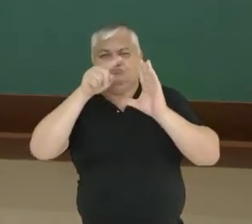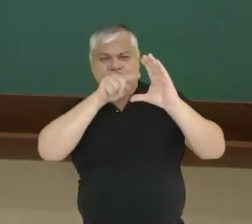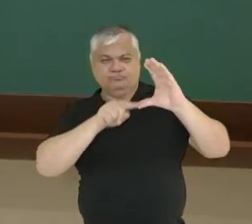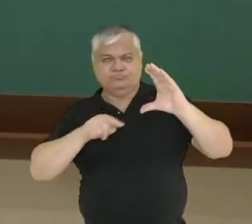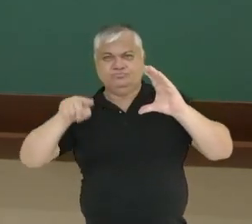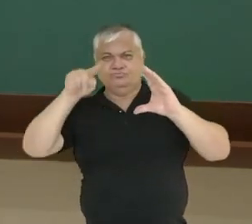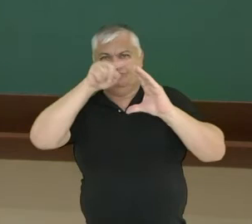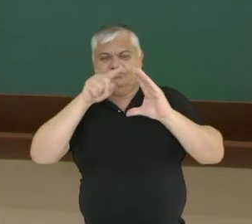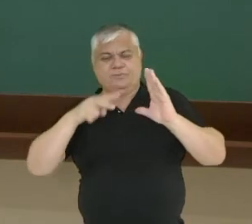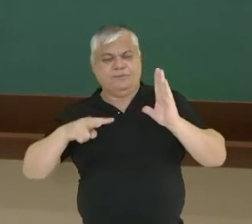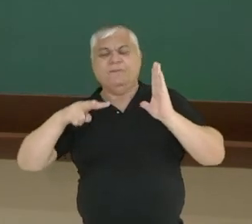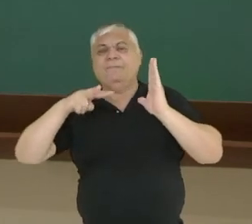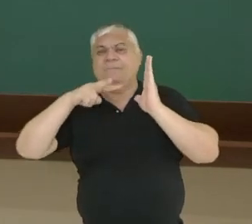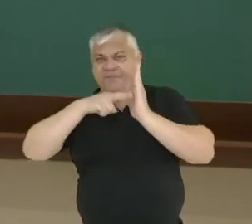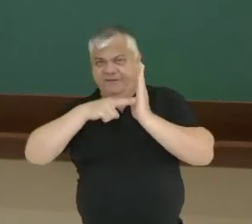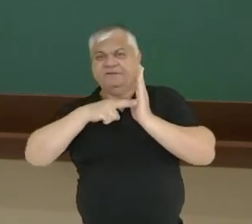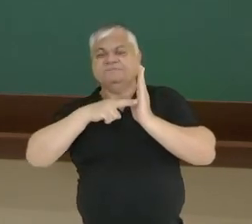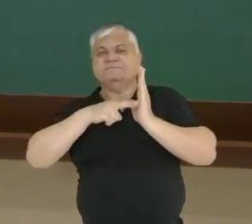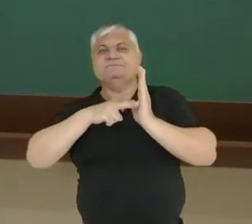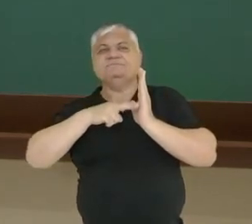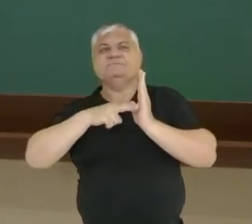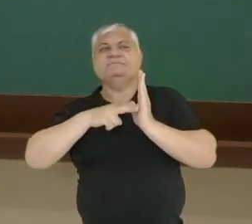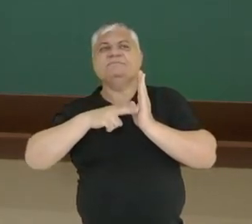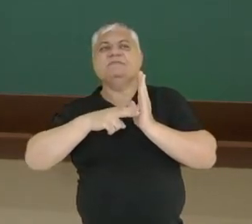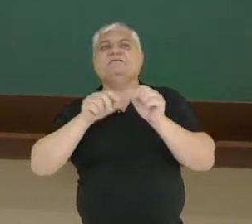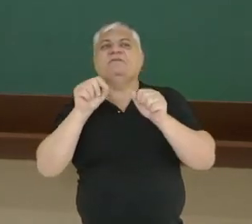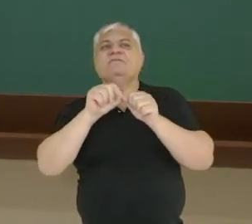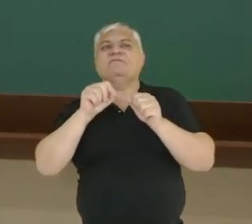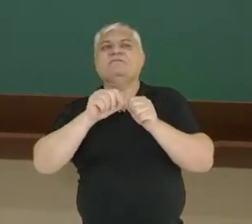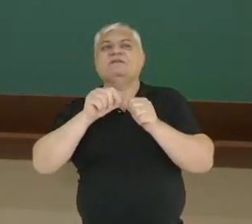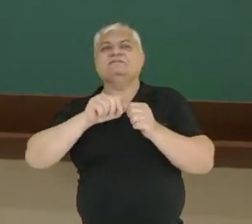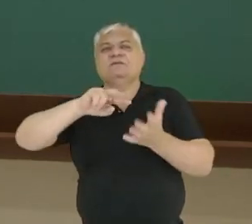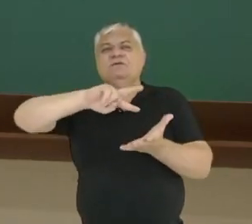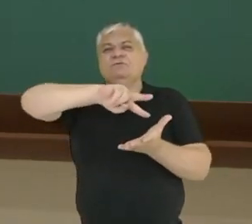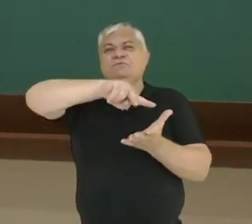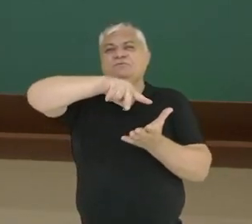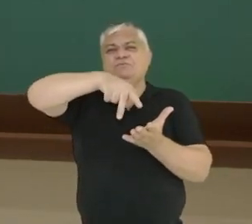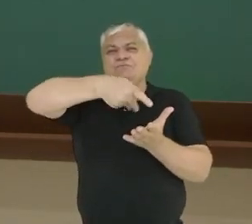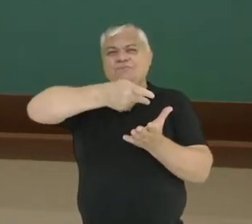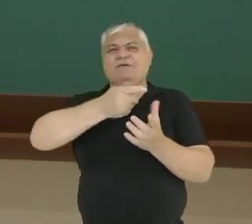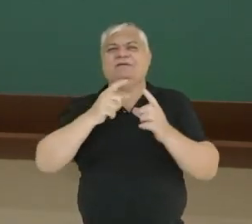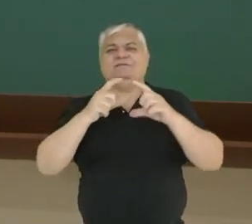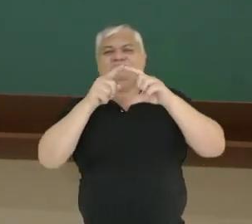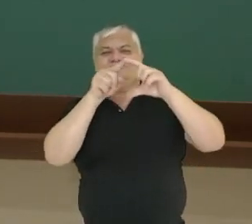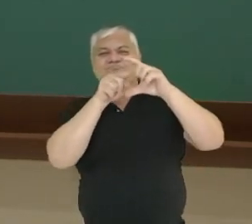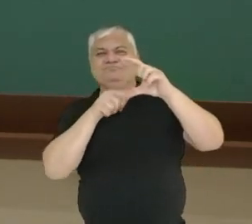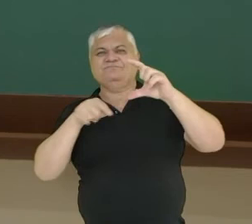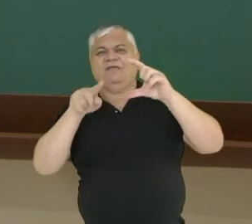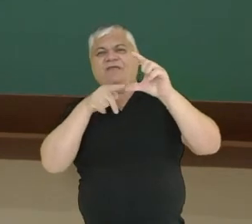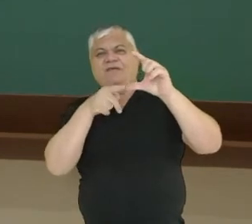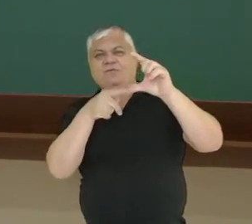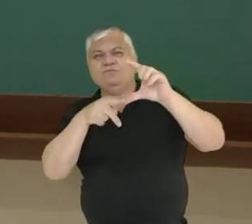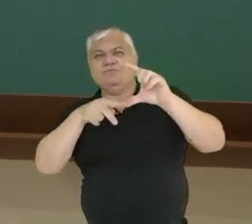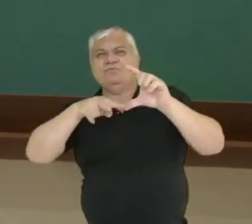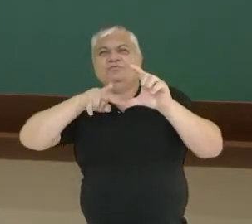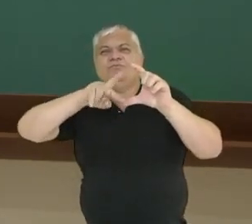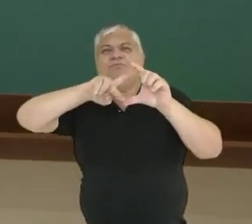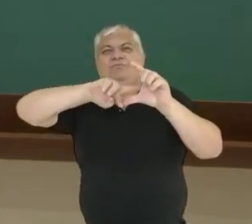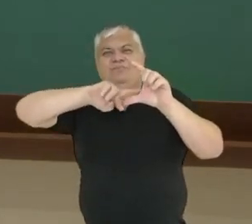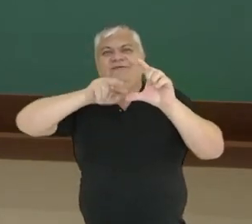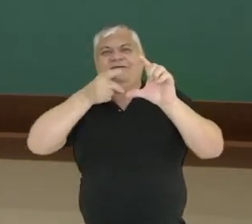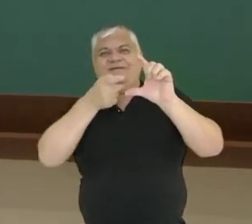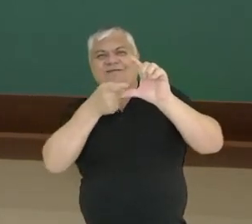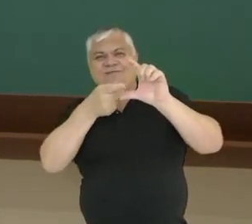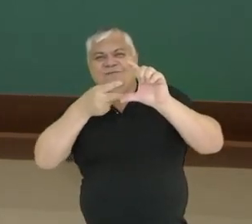de caderno, tá? E vai traçar, então, uma circunferência. Sabe